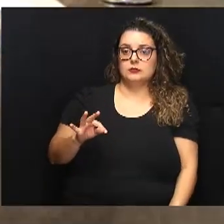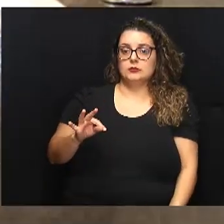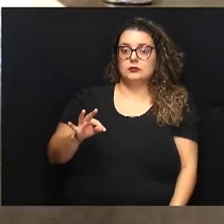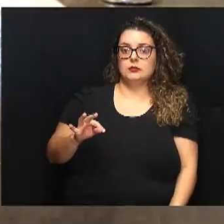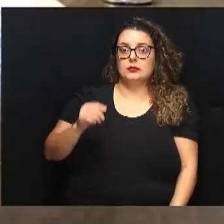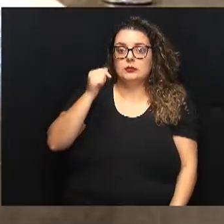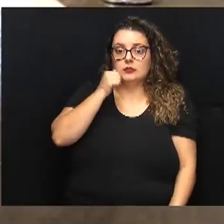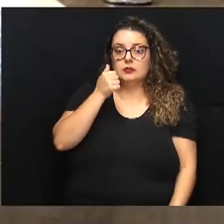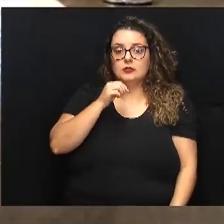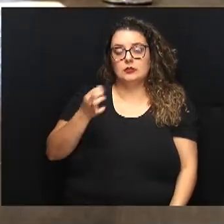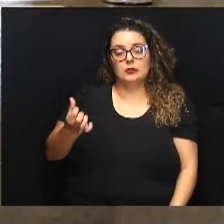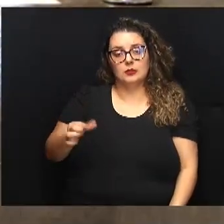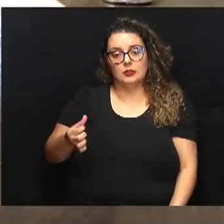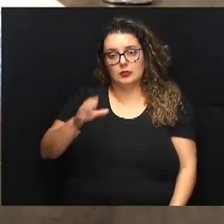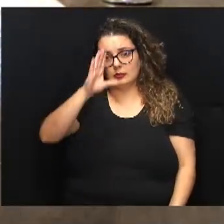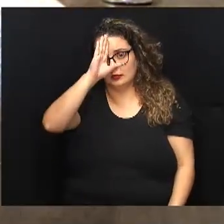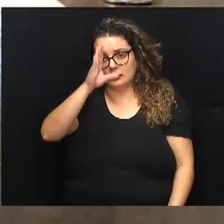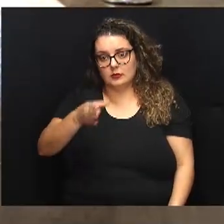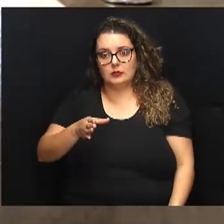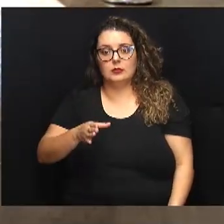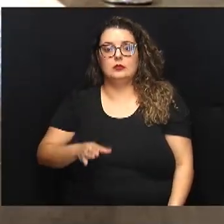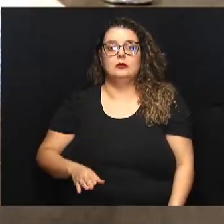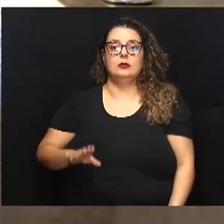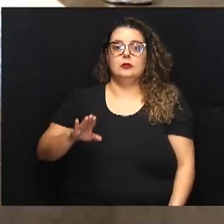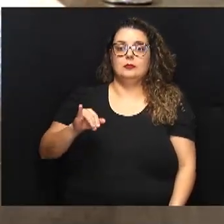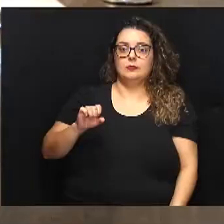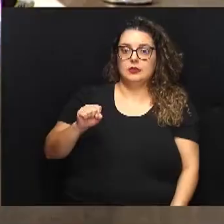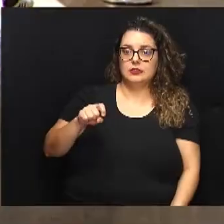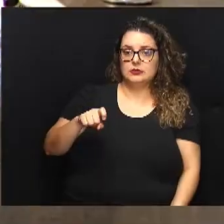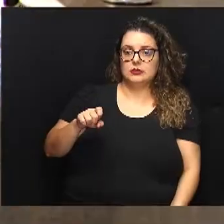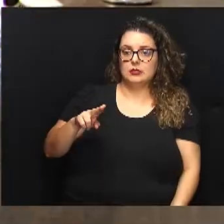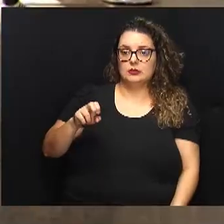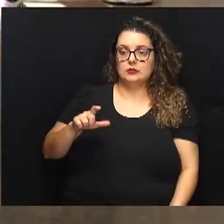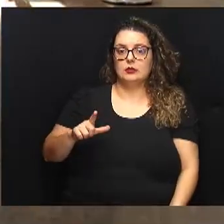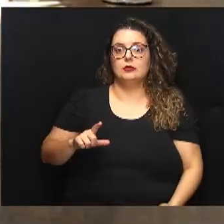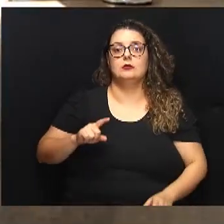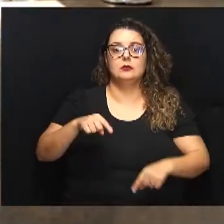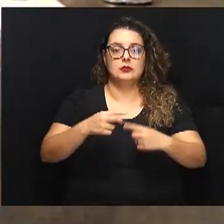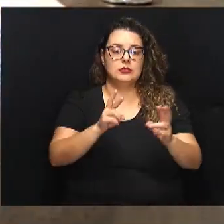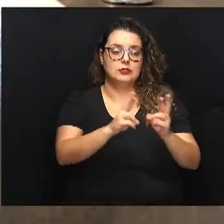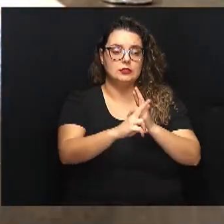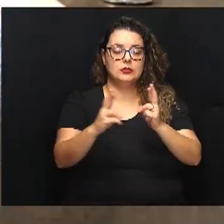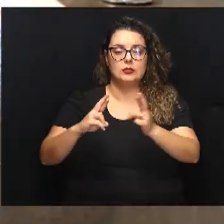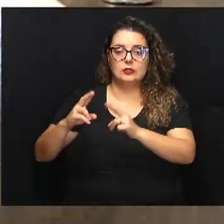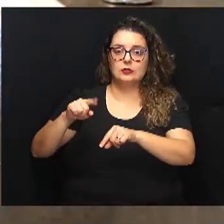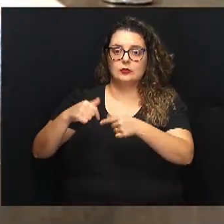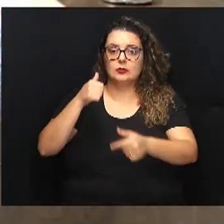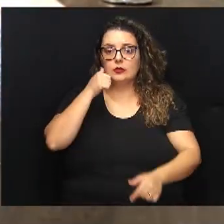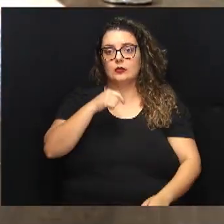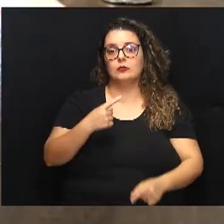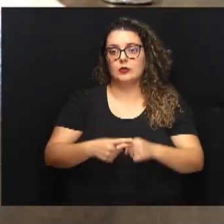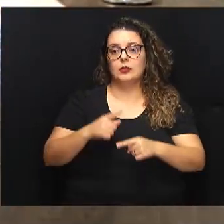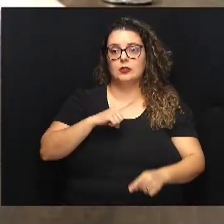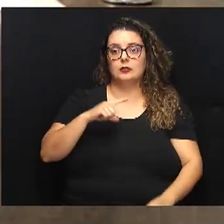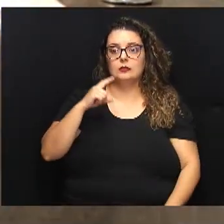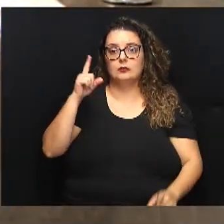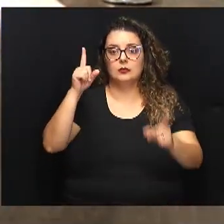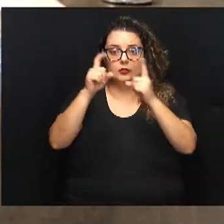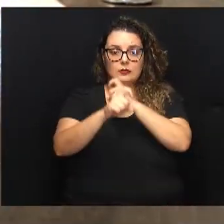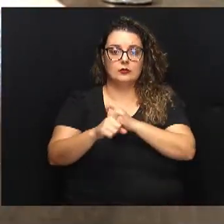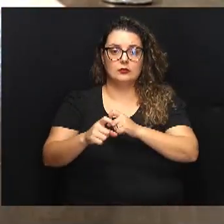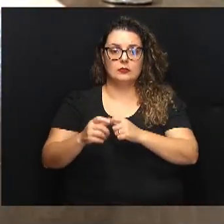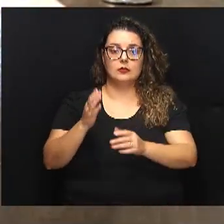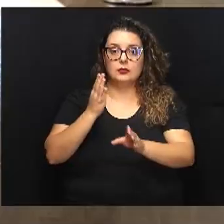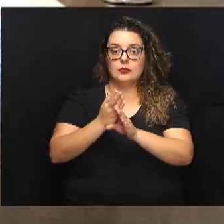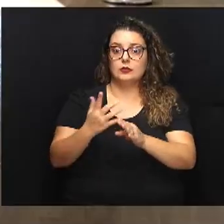mulheres lésbicas, principalmente, mulheres lésbicas, bissexuais, mulheres que se relacionam com outras mulheres, porque a gente tem dificuldade de encontrar até mesmo na